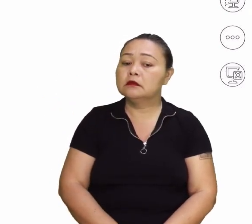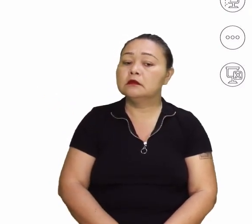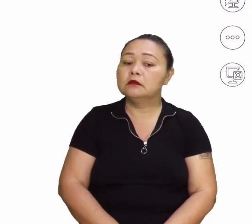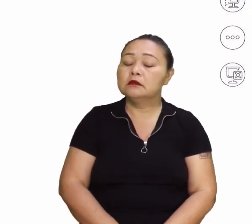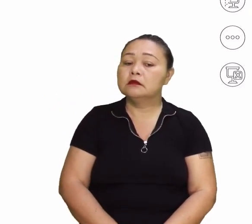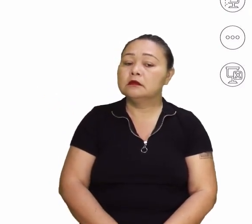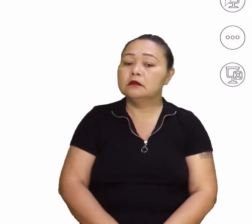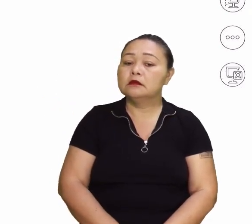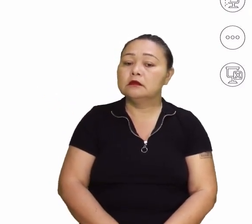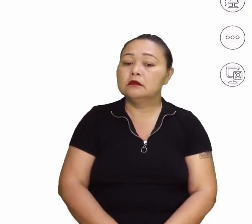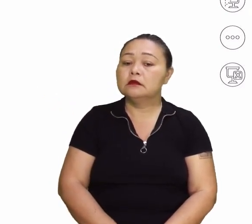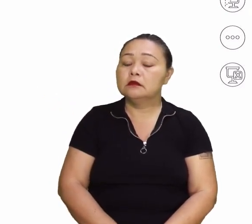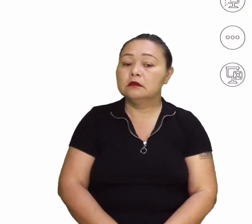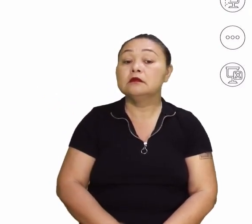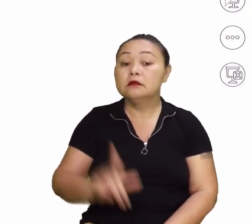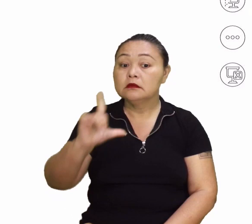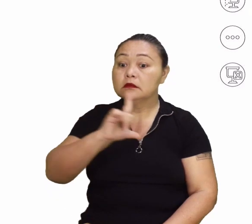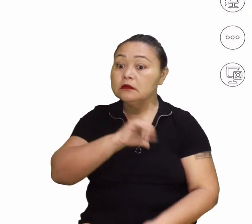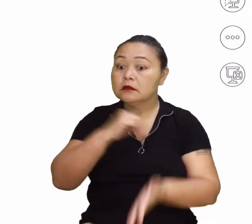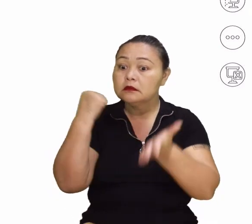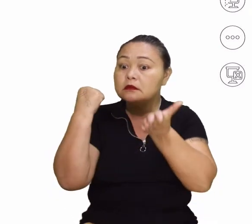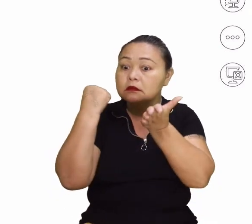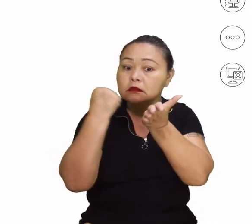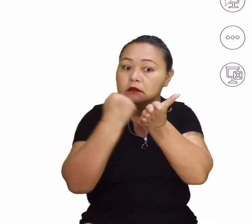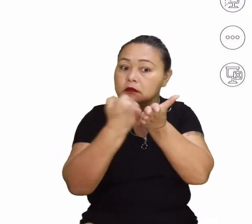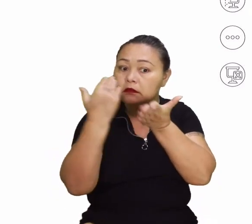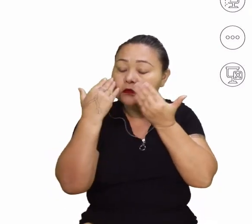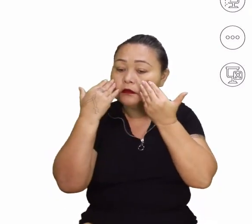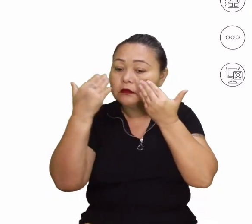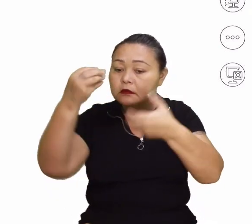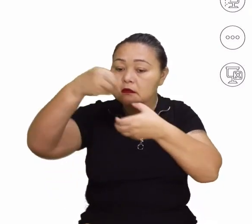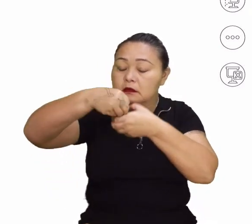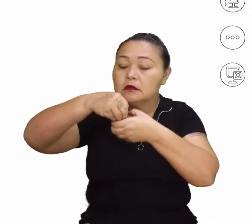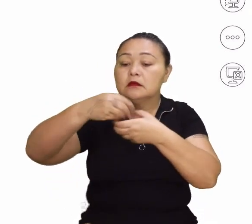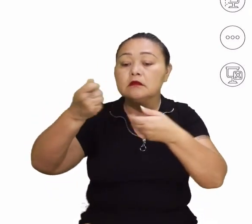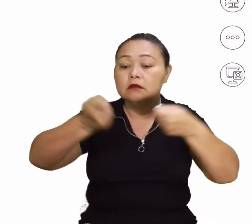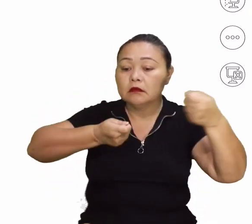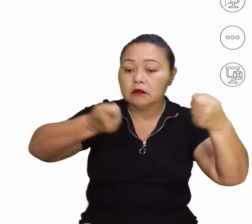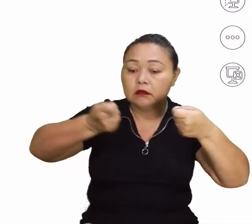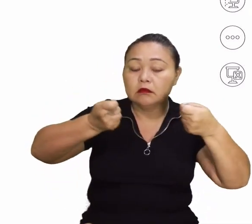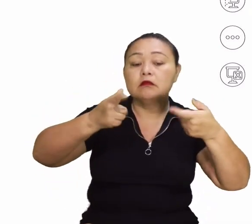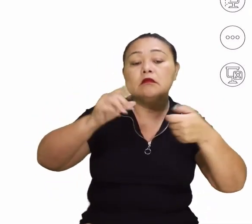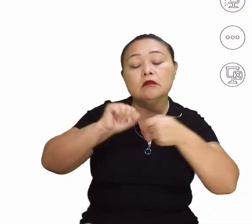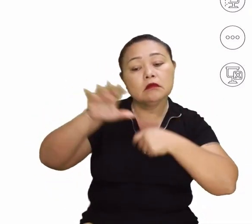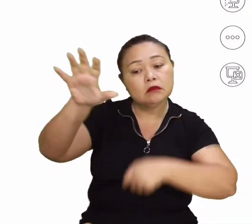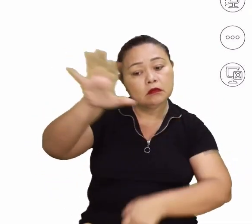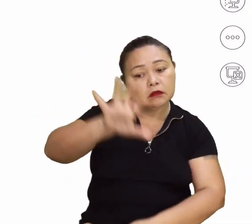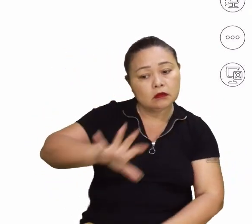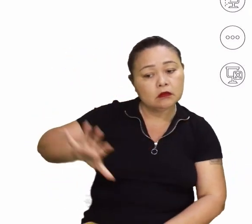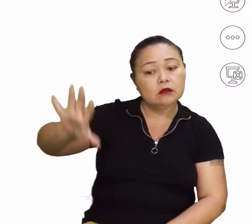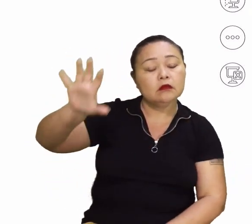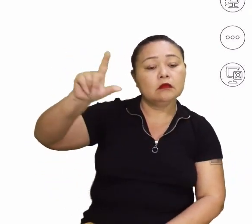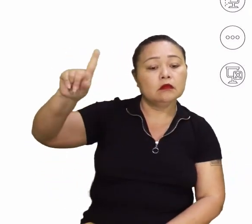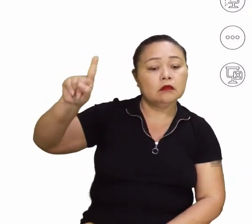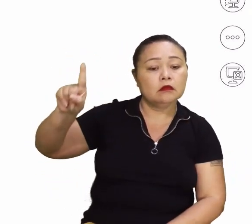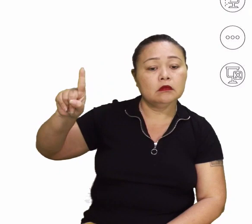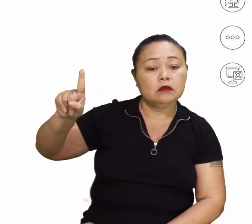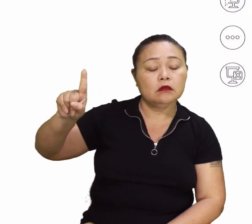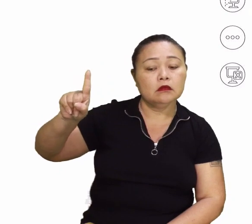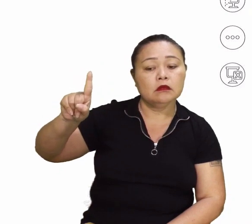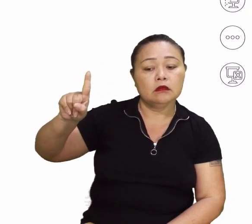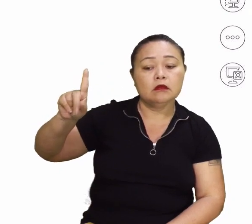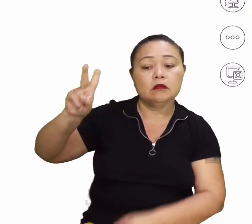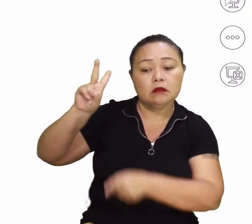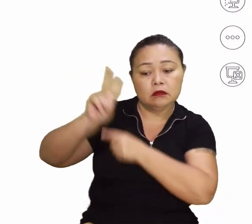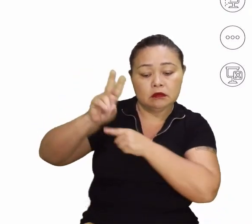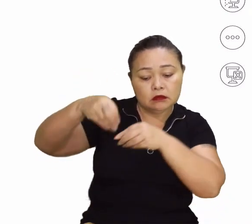registro de garimpos, né? Garimpos dentro dessas regiões, inclusive as regiões de unidades